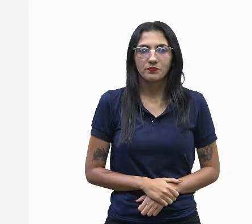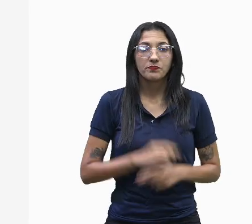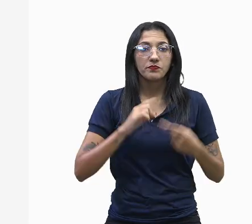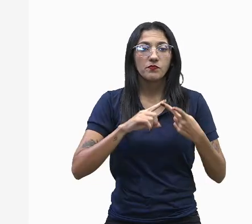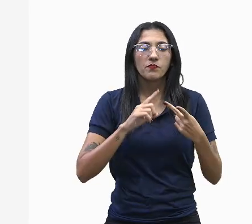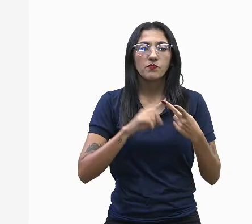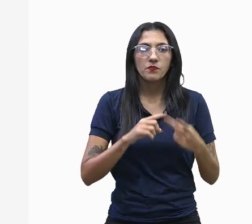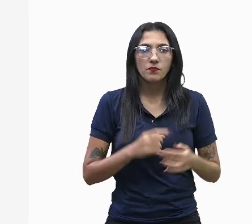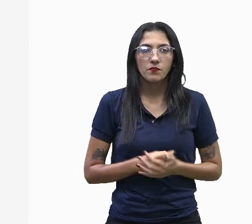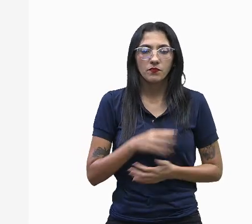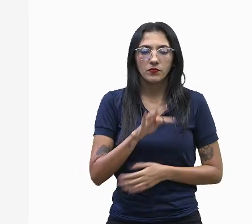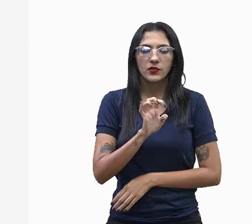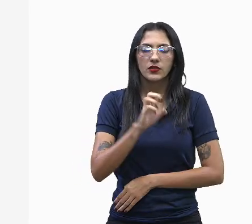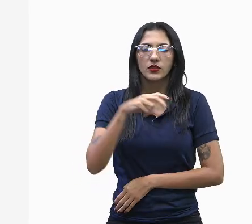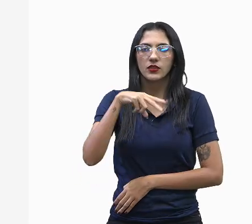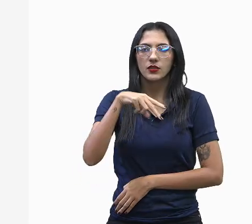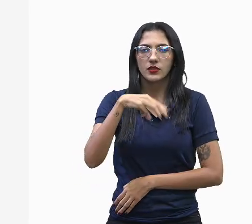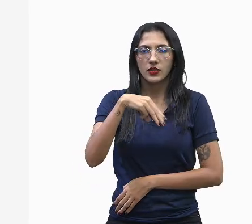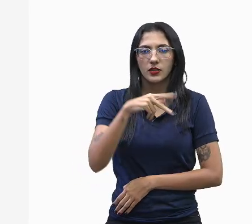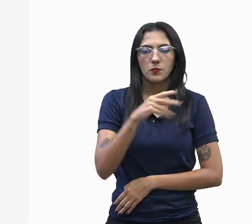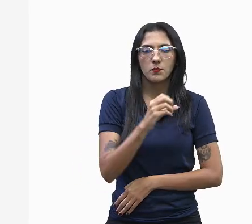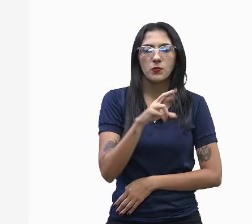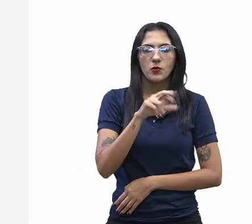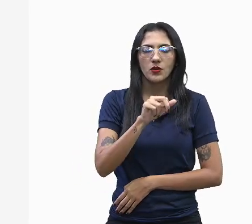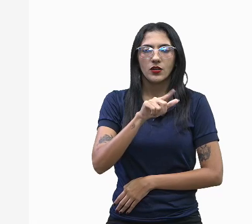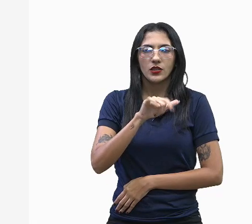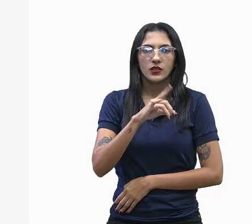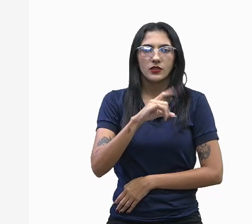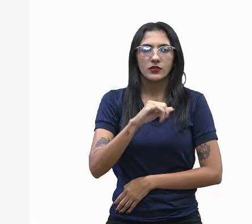Temporalidade dentro do texto jornalístico.